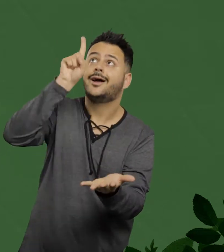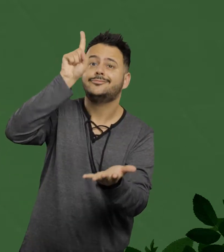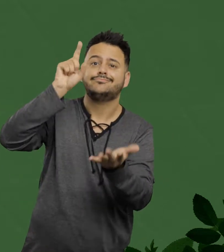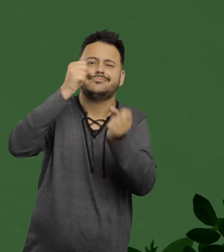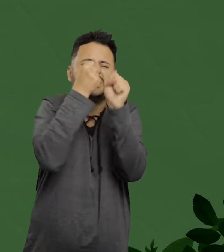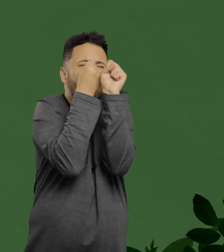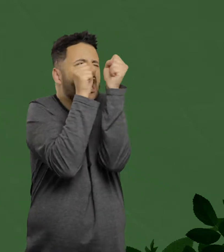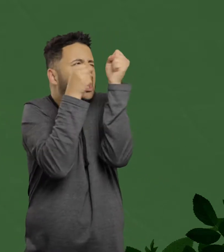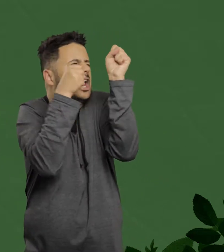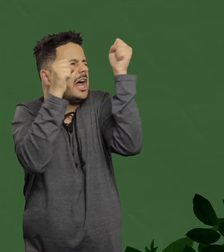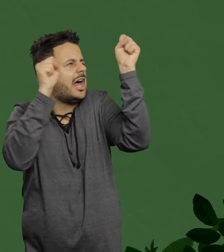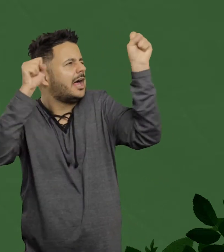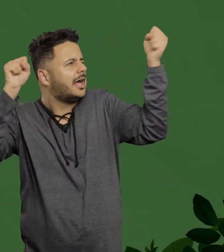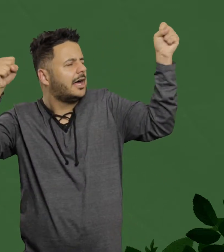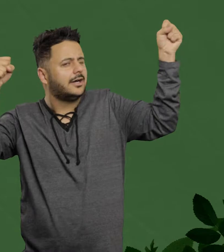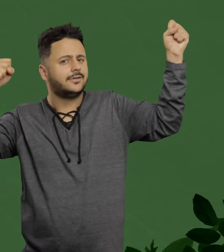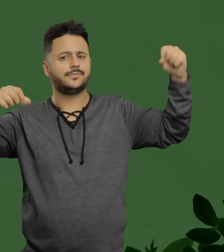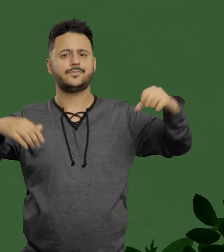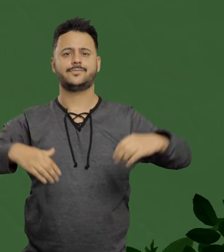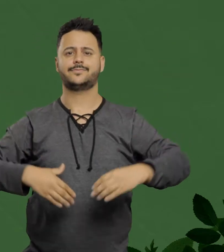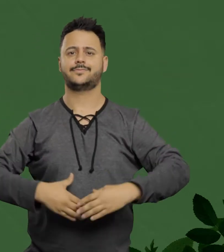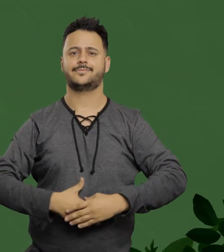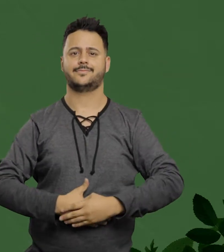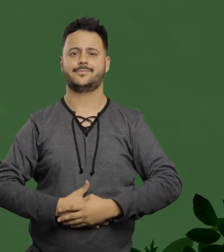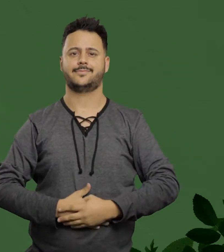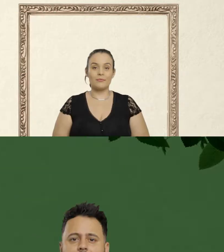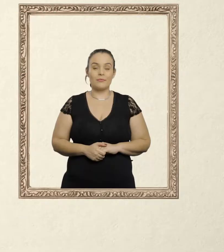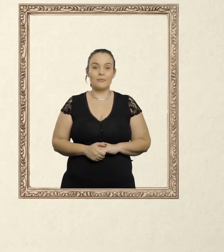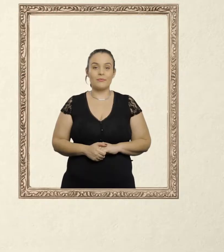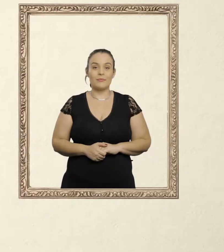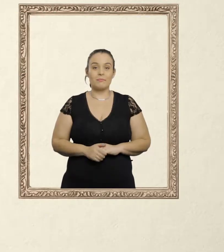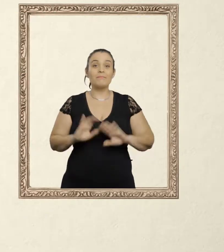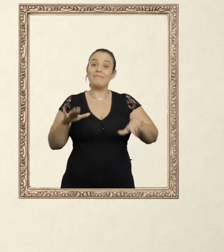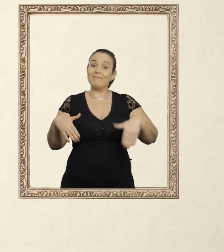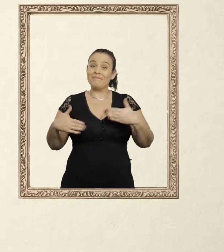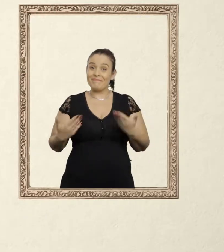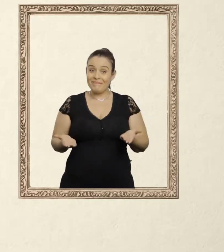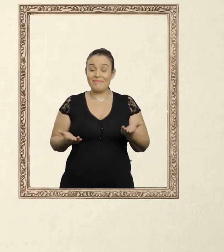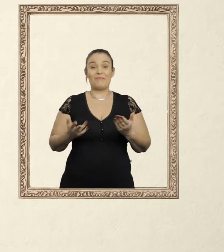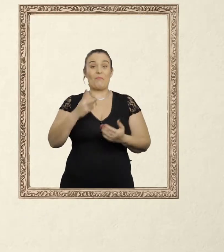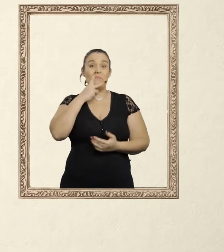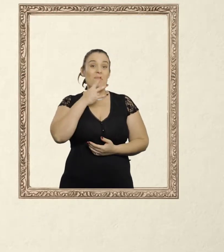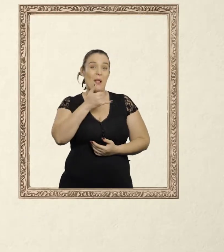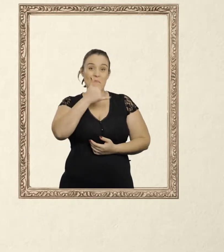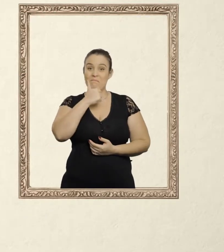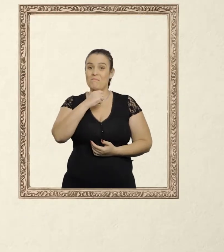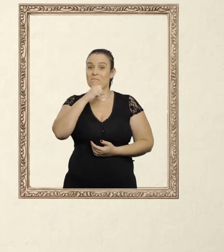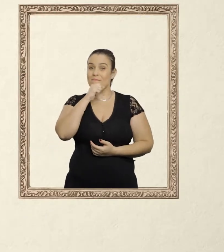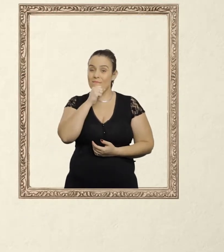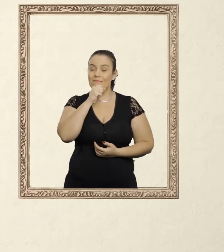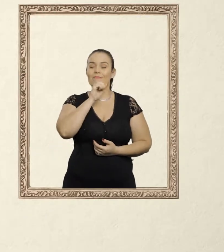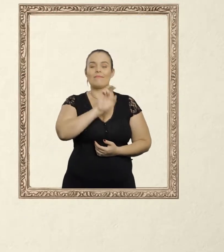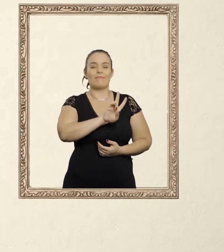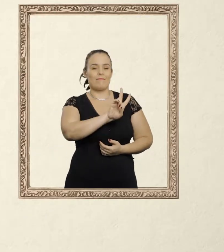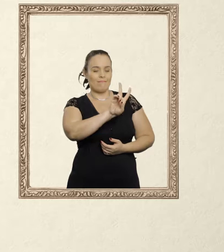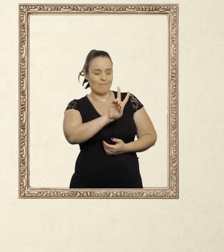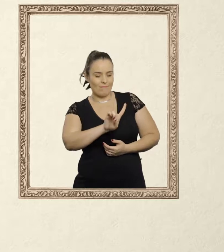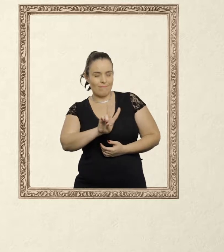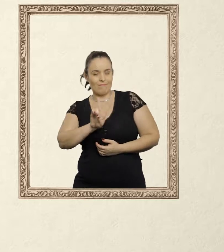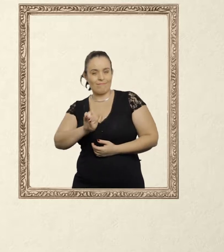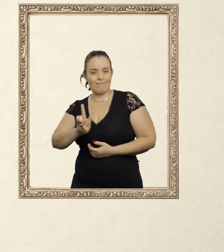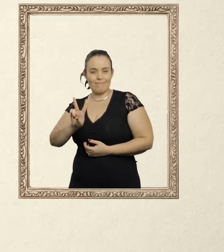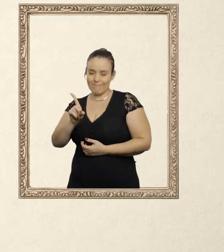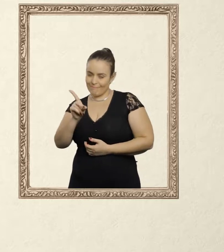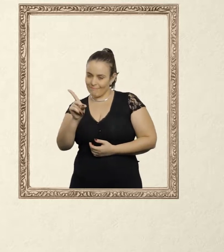Terra pertence. É enorme e tem muitas estrelas. Por isso, Quando o senhor e a senhora Darling entraram na casa